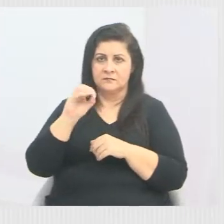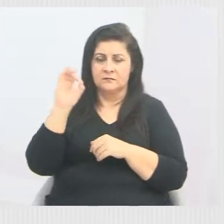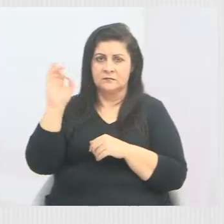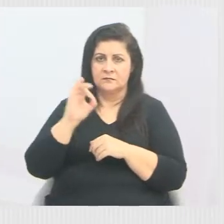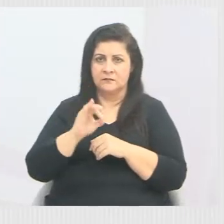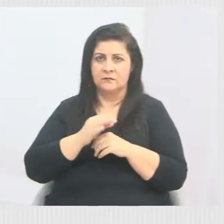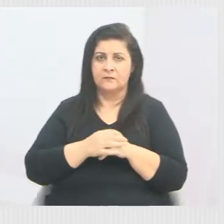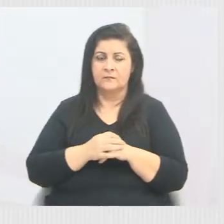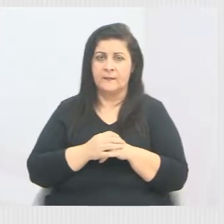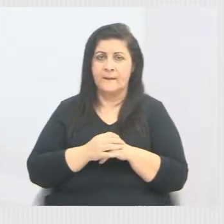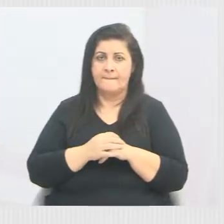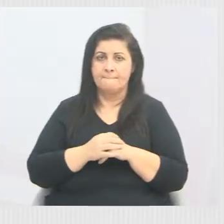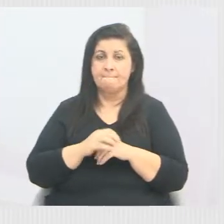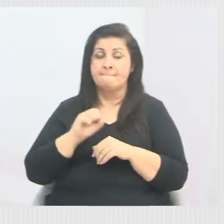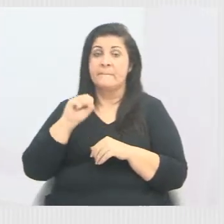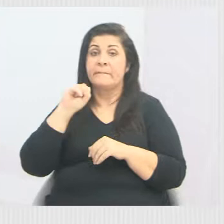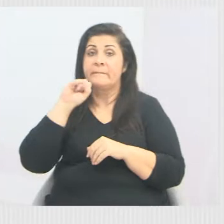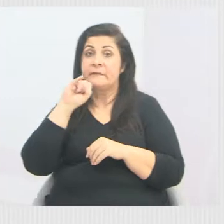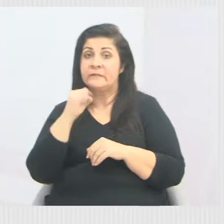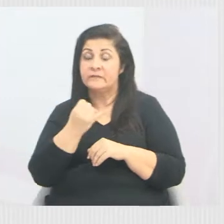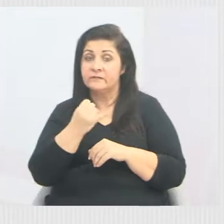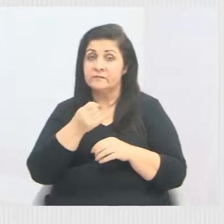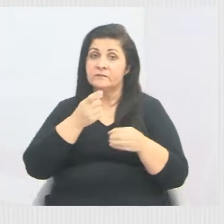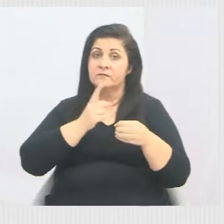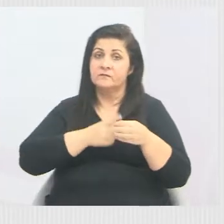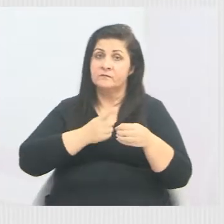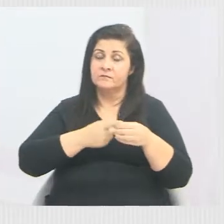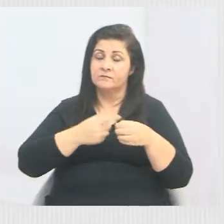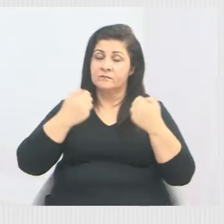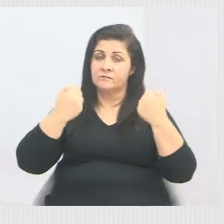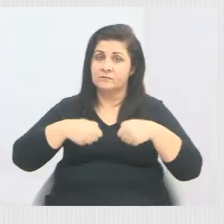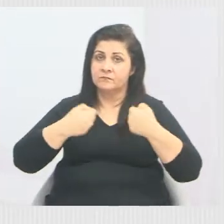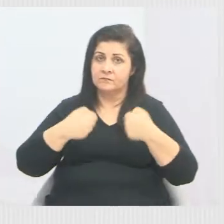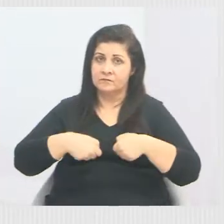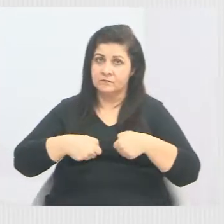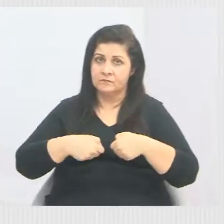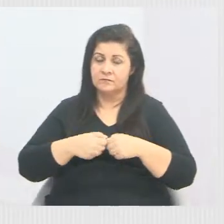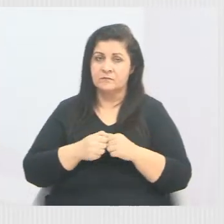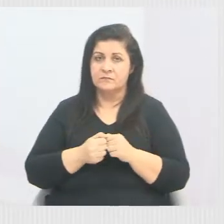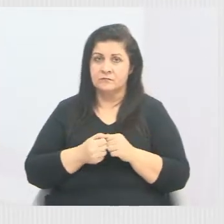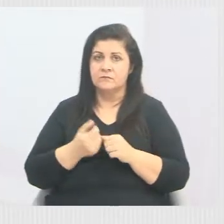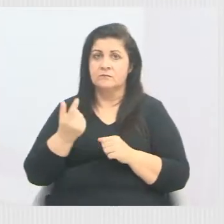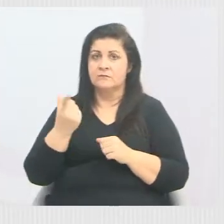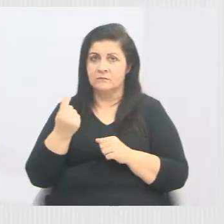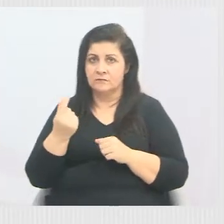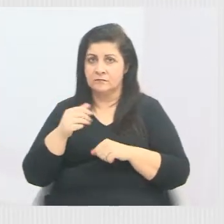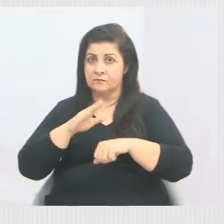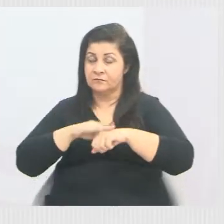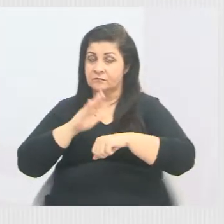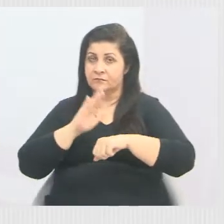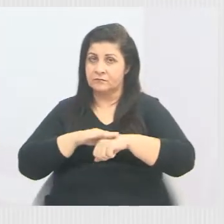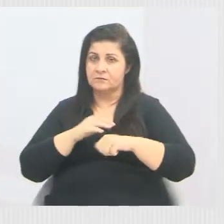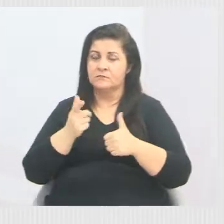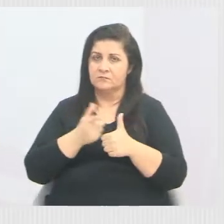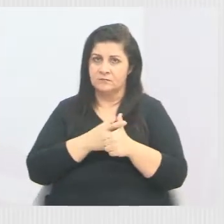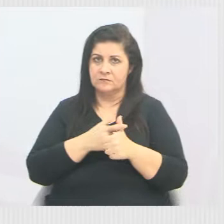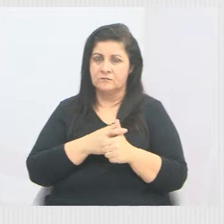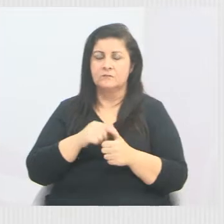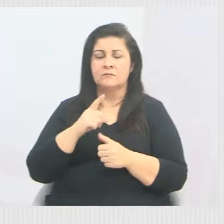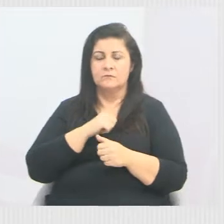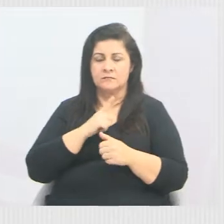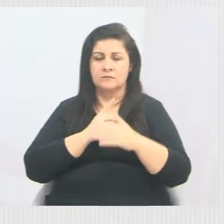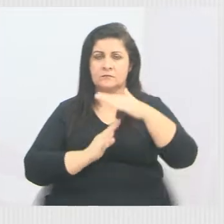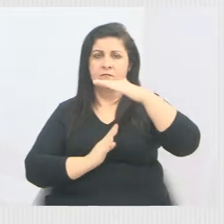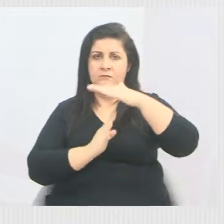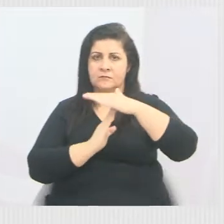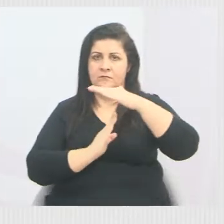corrente líquida, é porventura, se o município necessitasse de algum recurso a mais, ele tem ainda o limite